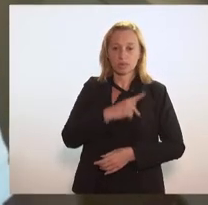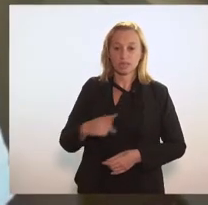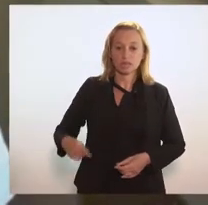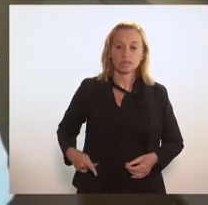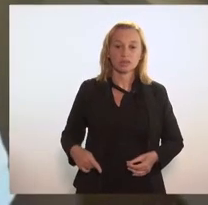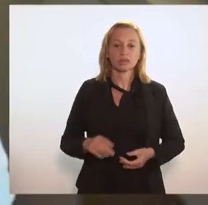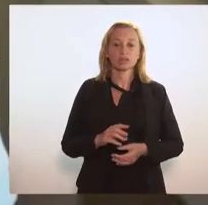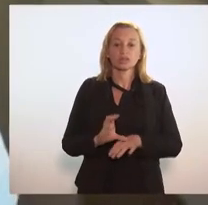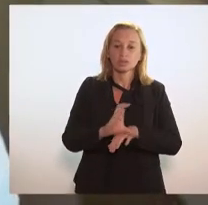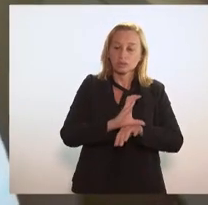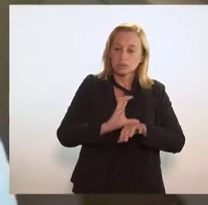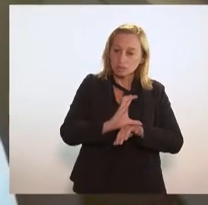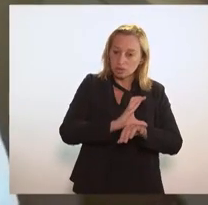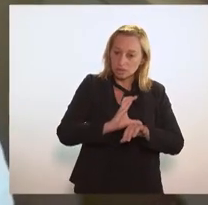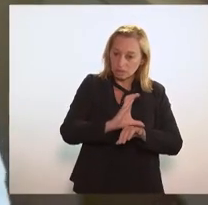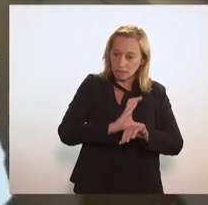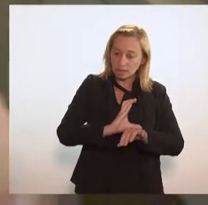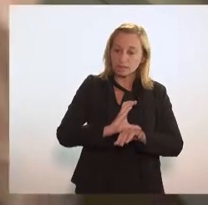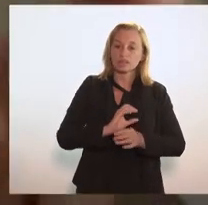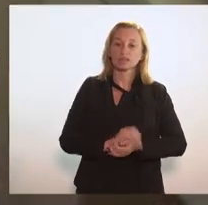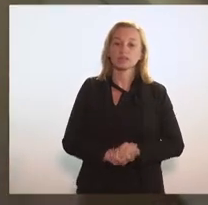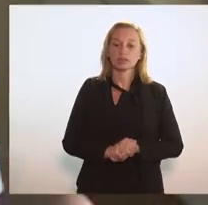pela constitucionalidade